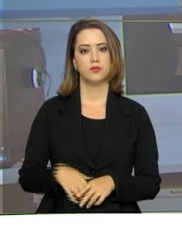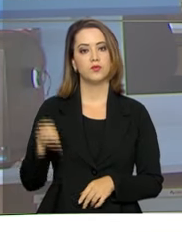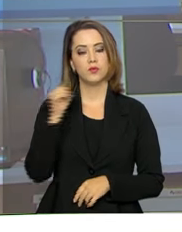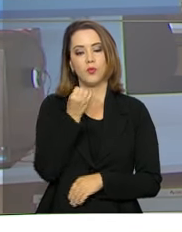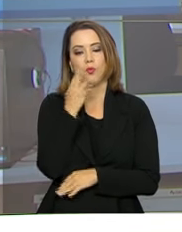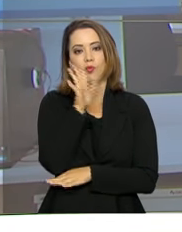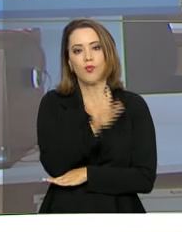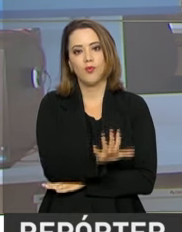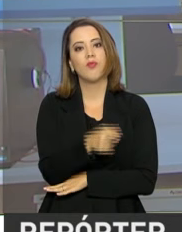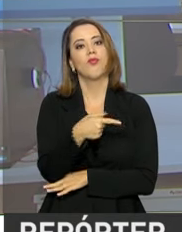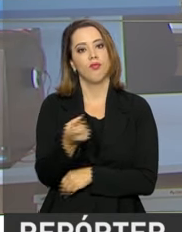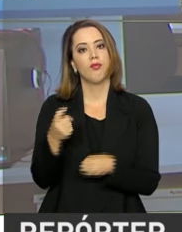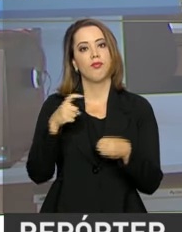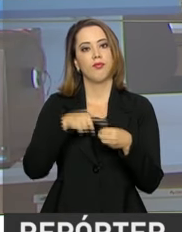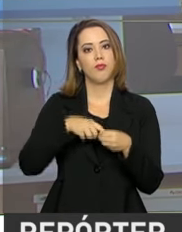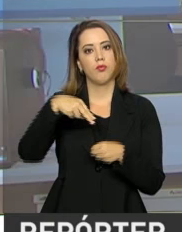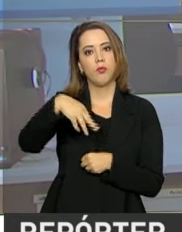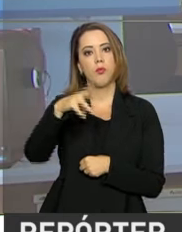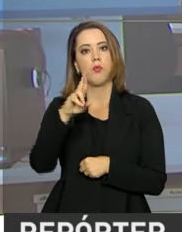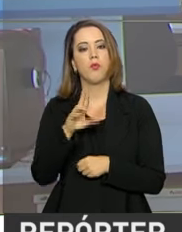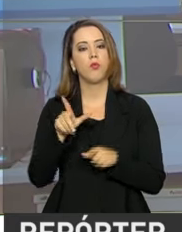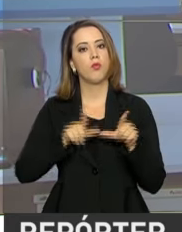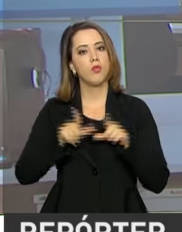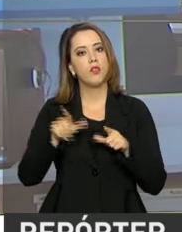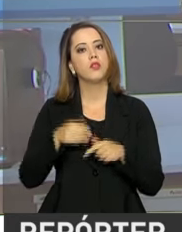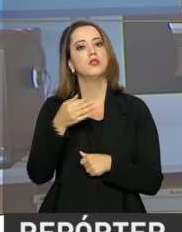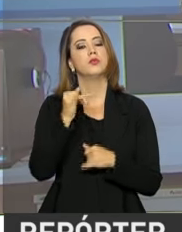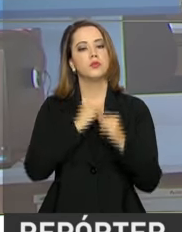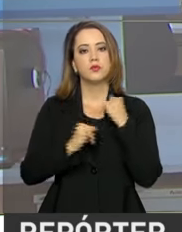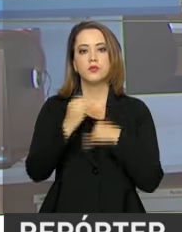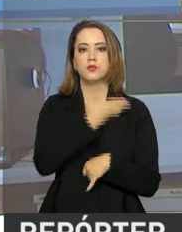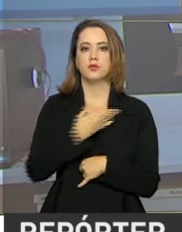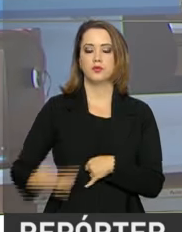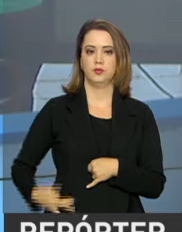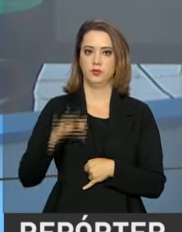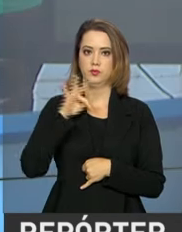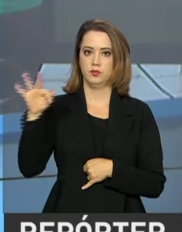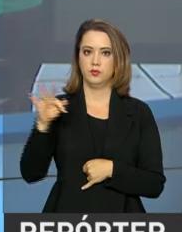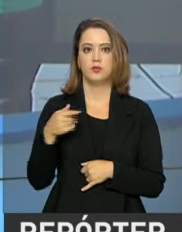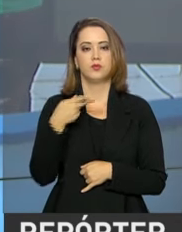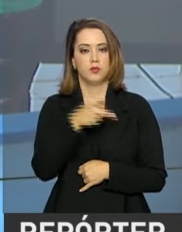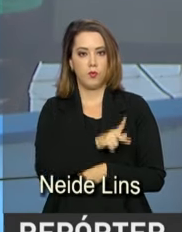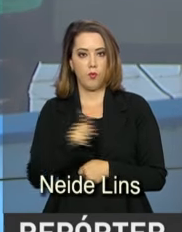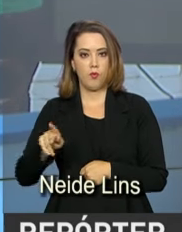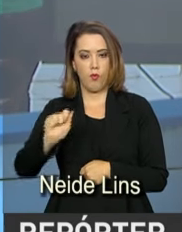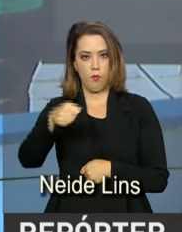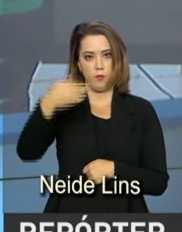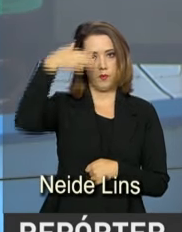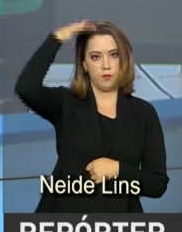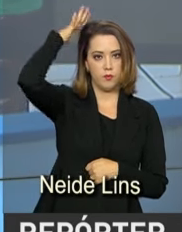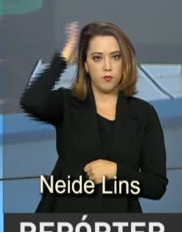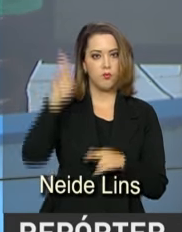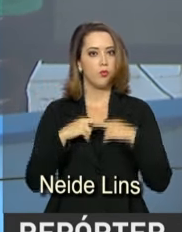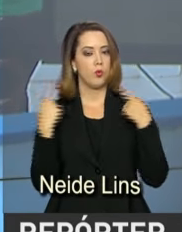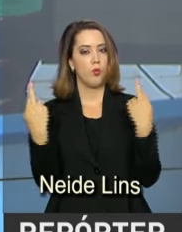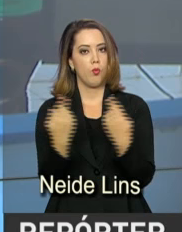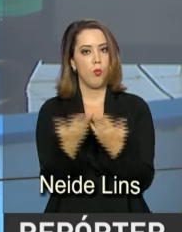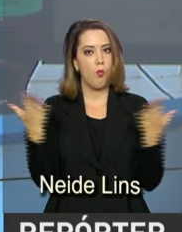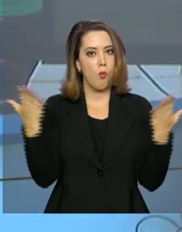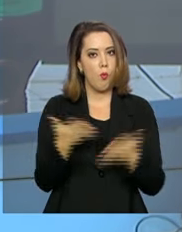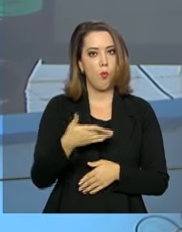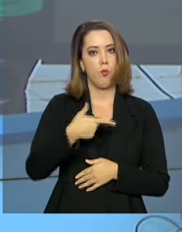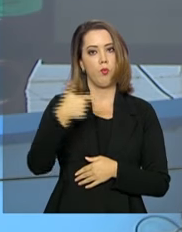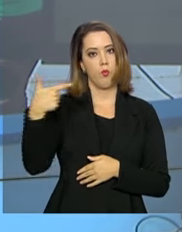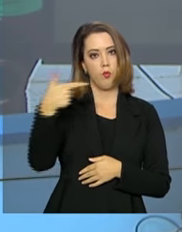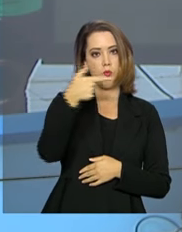Olá, boa tarde. Voltamos com o repórter NBR e as notícias do governo federal. O presidente em exercício, Michel Temer, se reúne hoje com